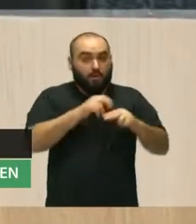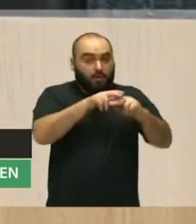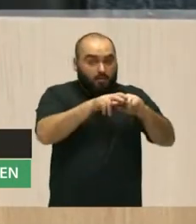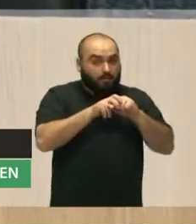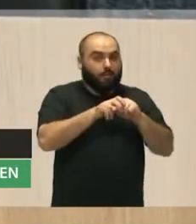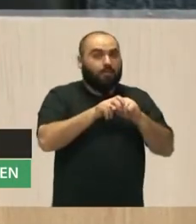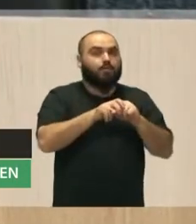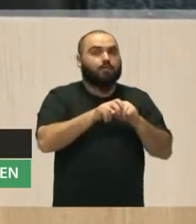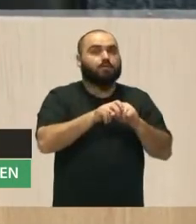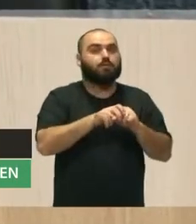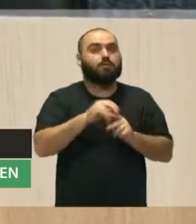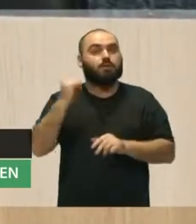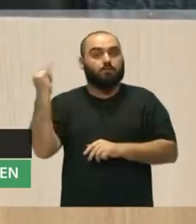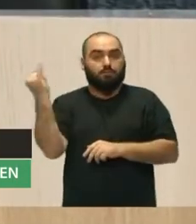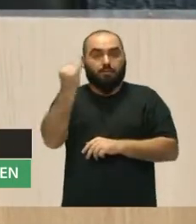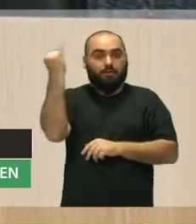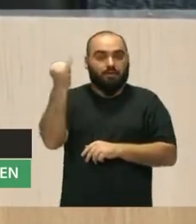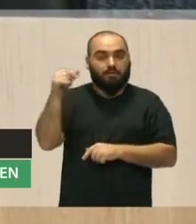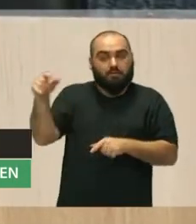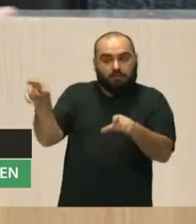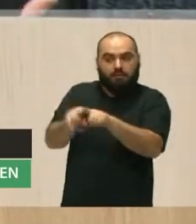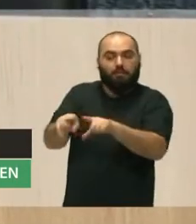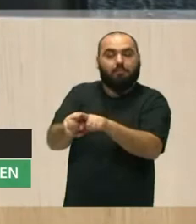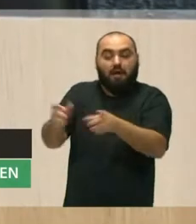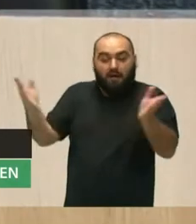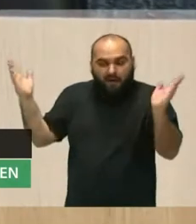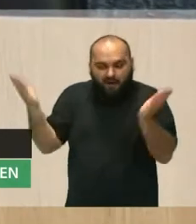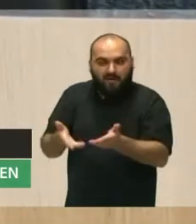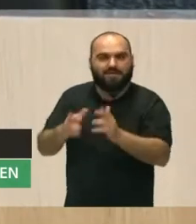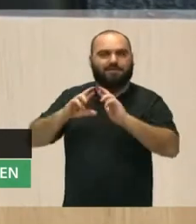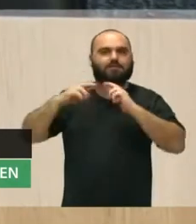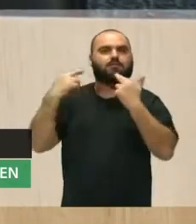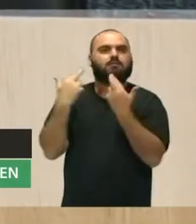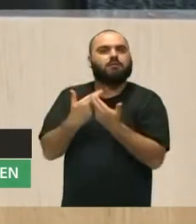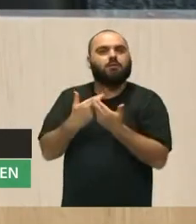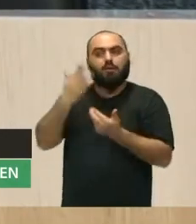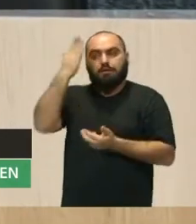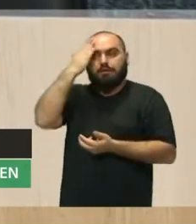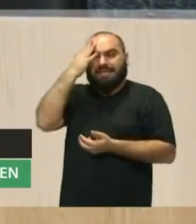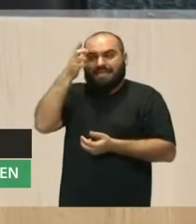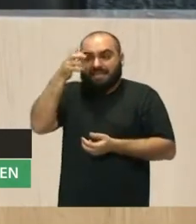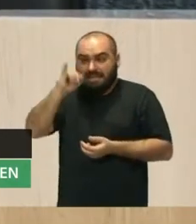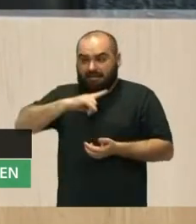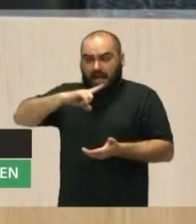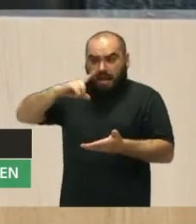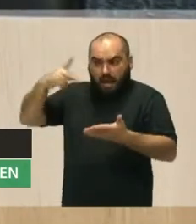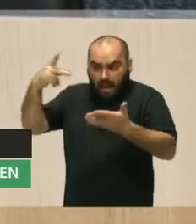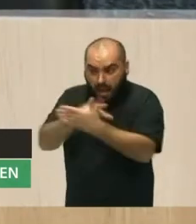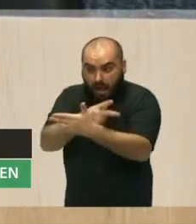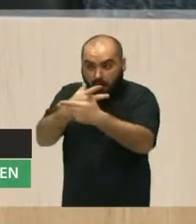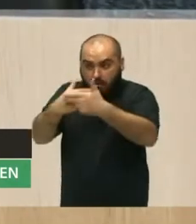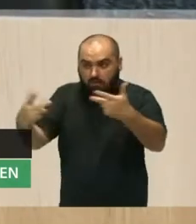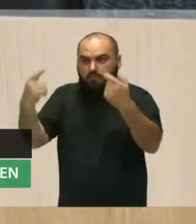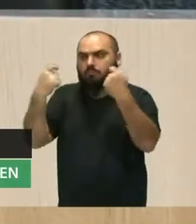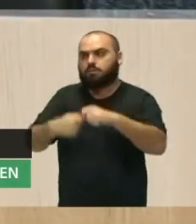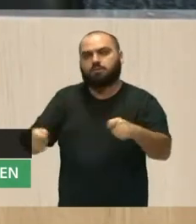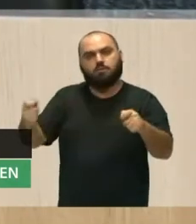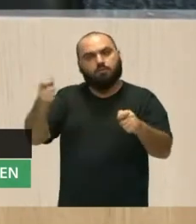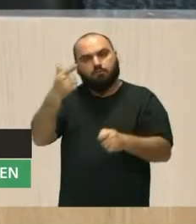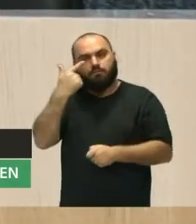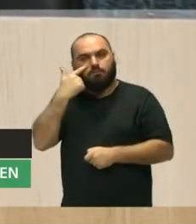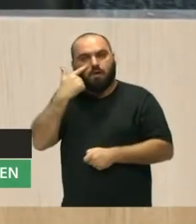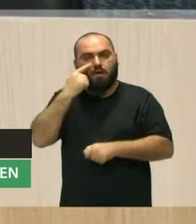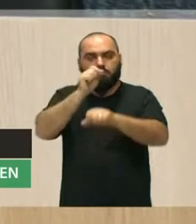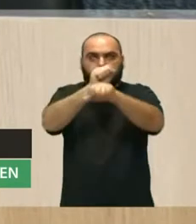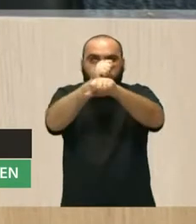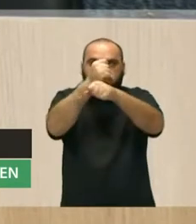a importância também dessa audiência pública, se tem alguma inconsistência, é importante a gente esclarecer. Então, a gente está aqui